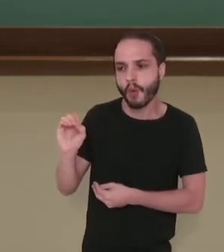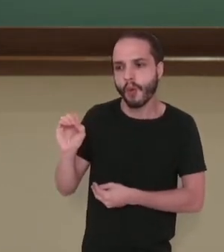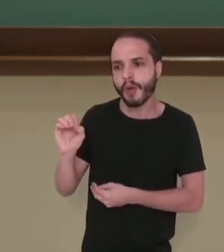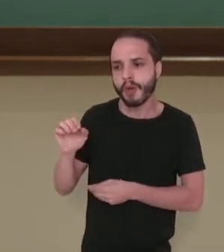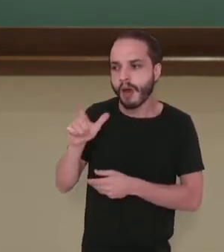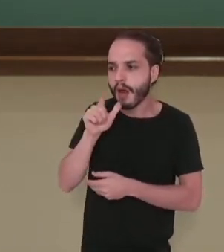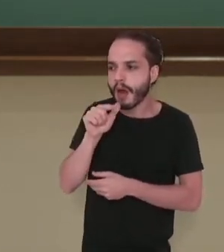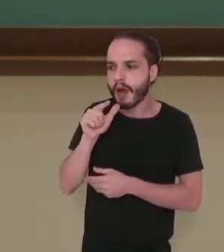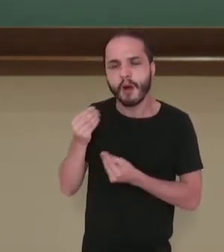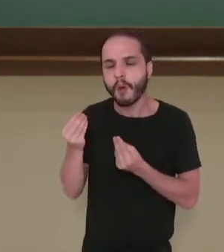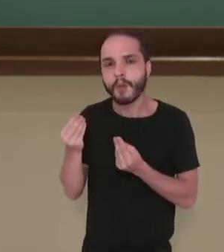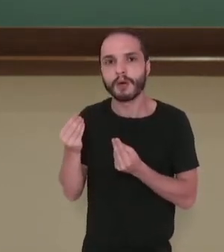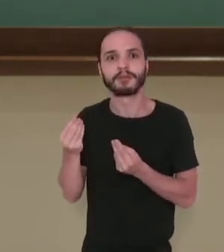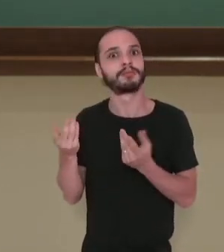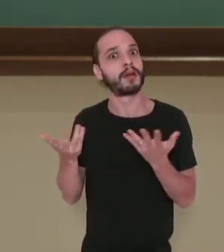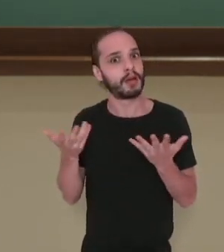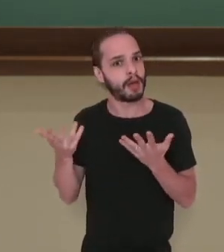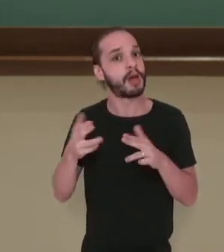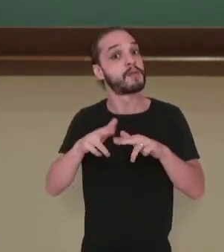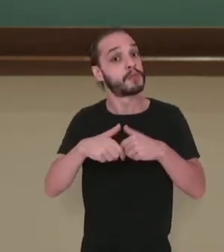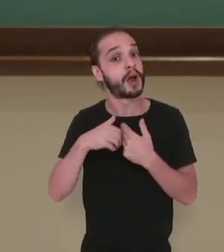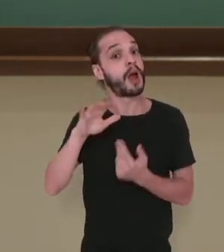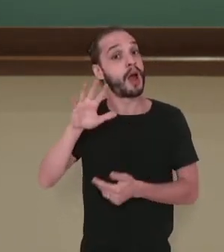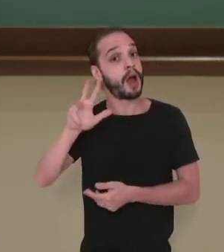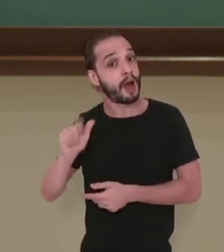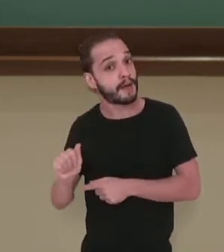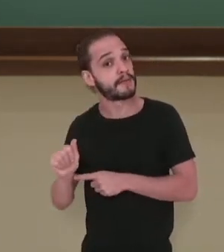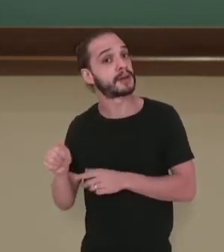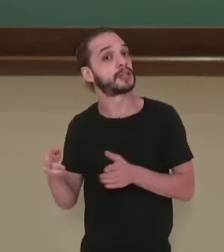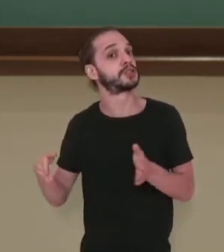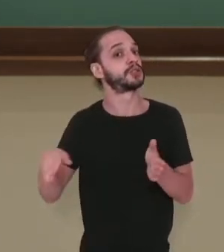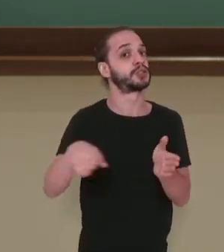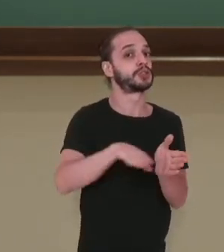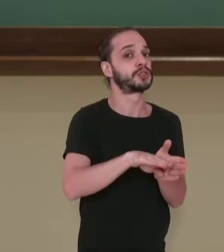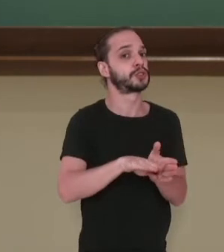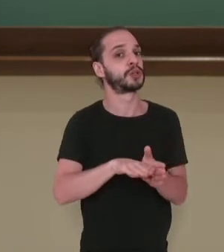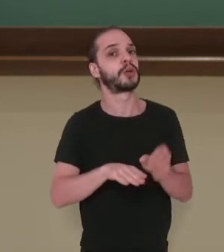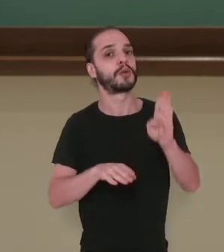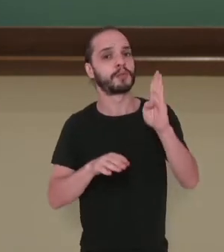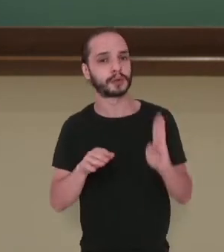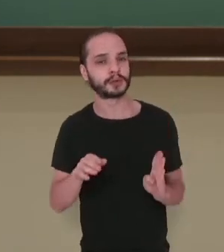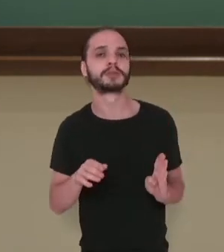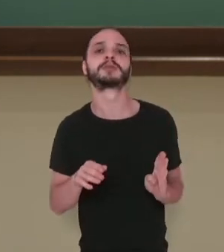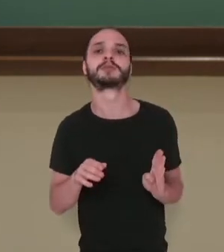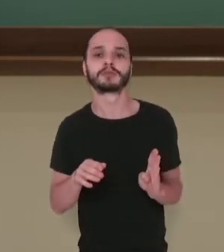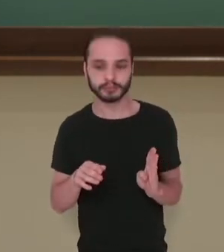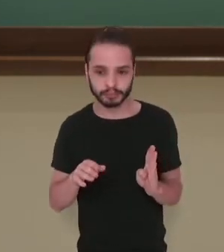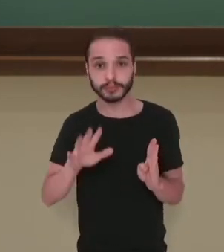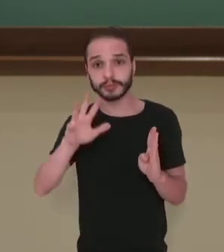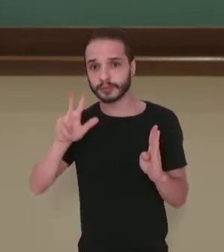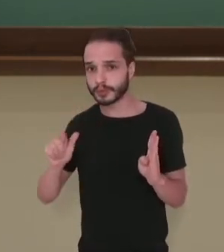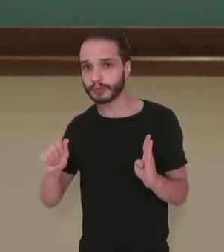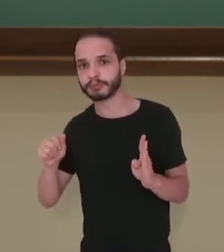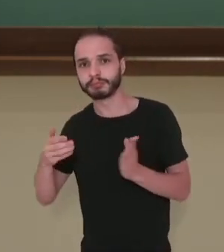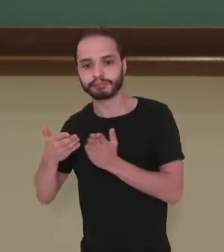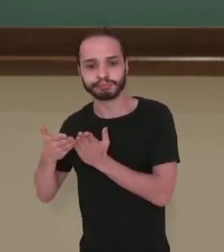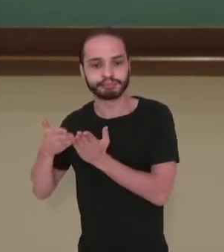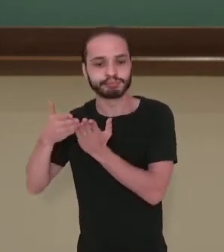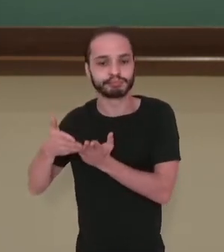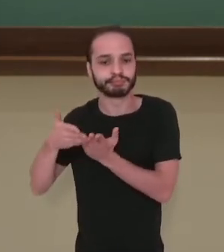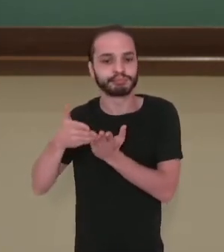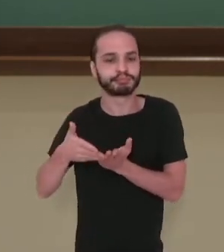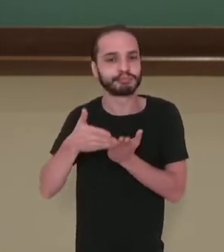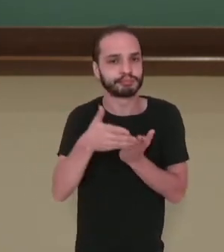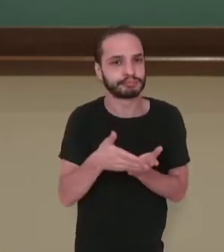a possibilidade de povos terem chegado através do Atlântico na América. Por isso é